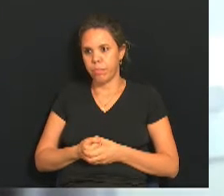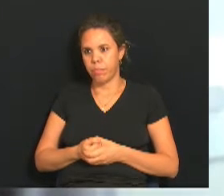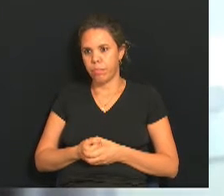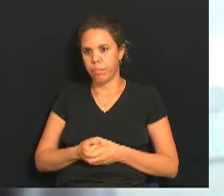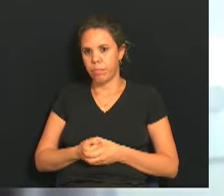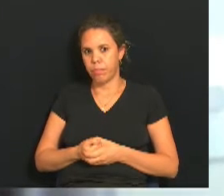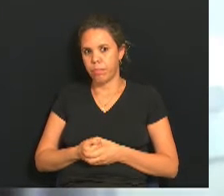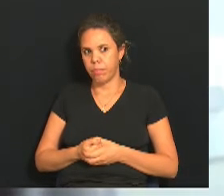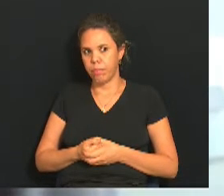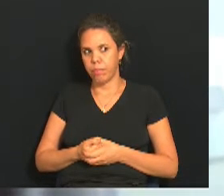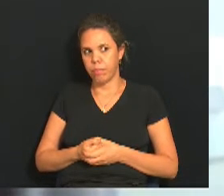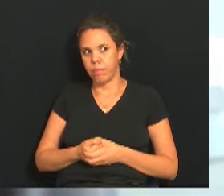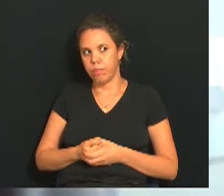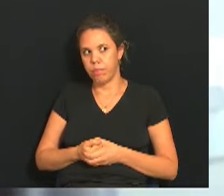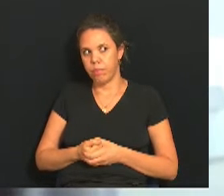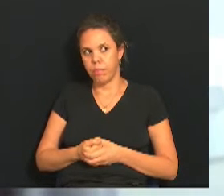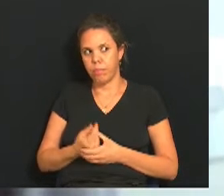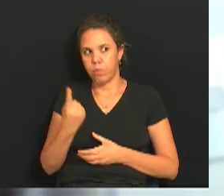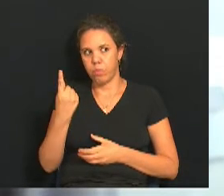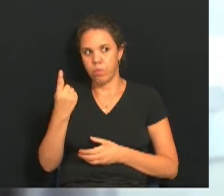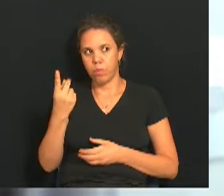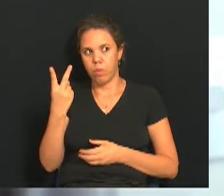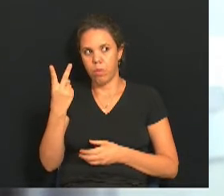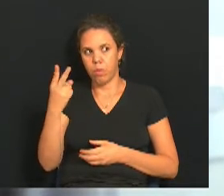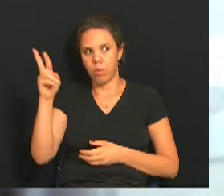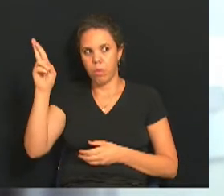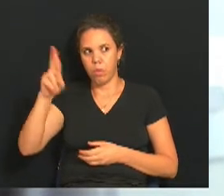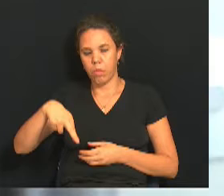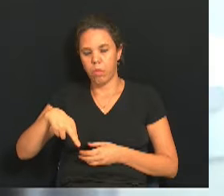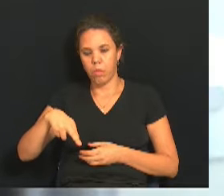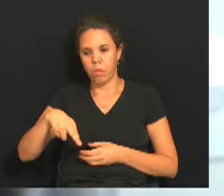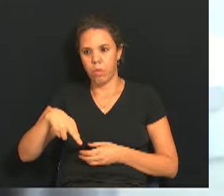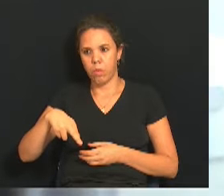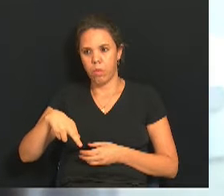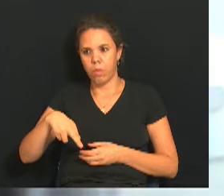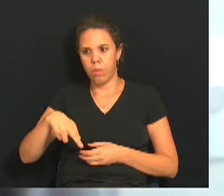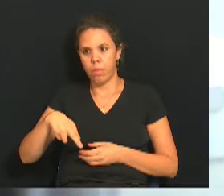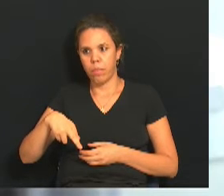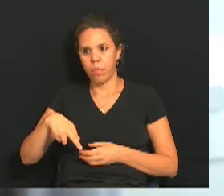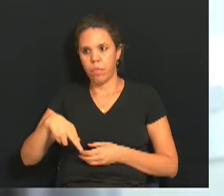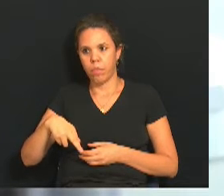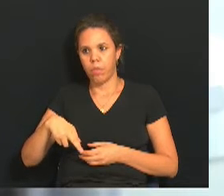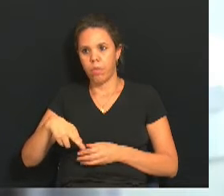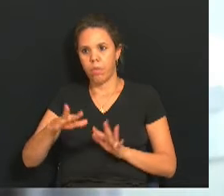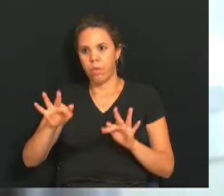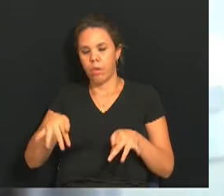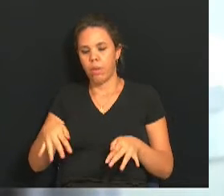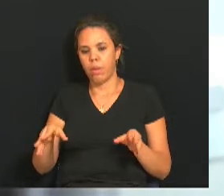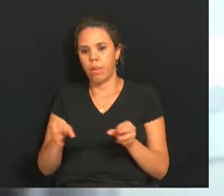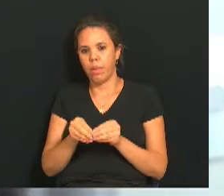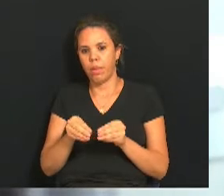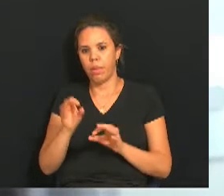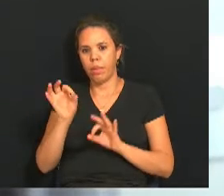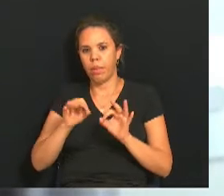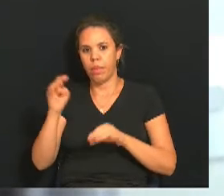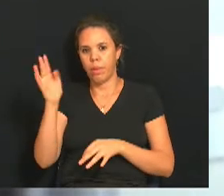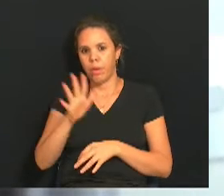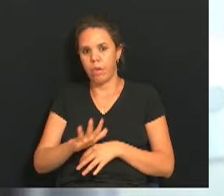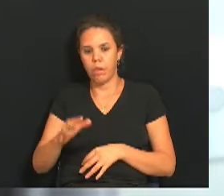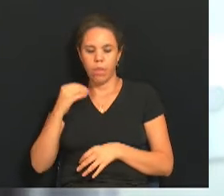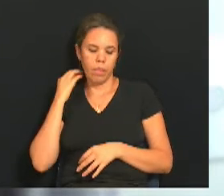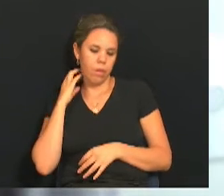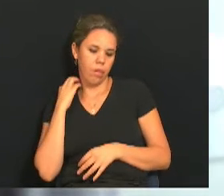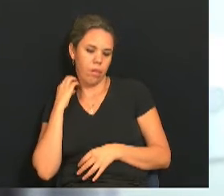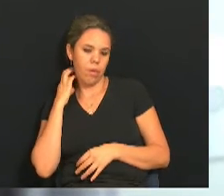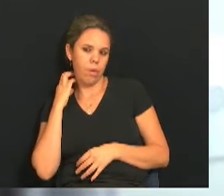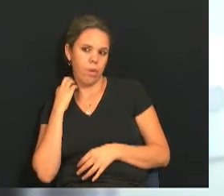por duas razões específicas. Primeiro, porque é algo que nós precisamos dar cumprimento, o próprio Plano Nacional indica isso.